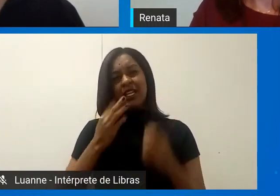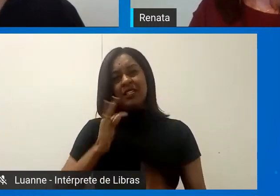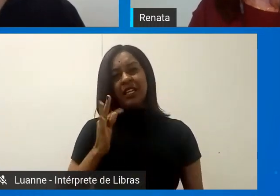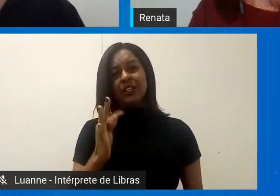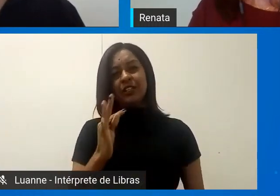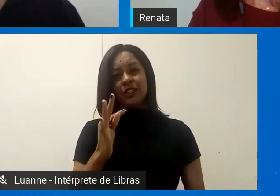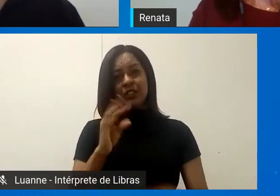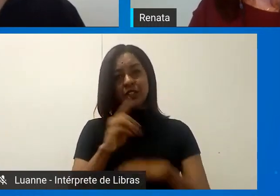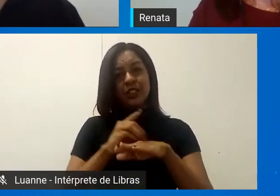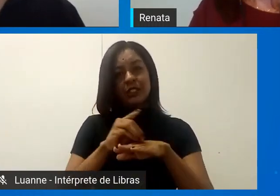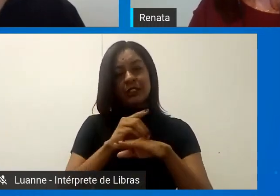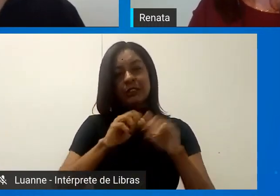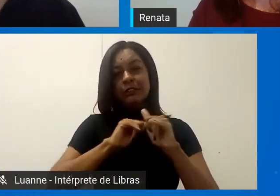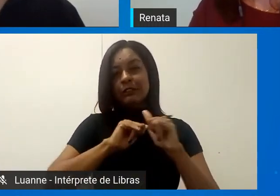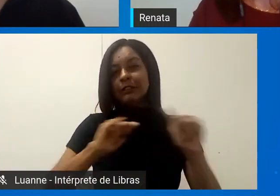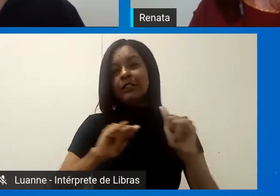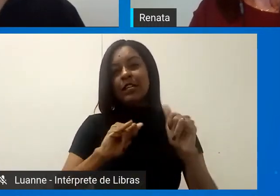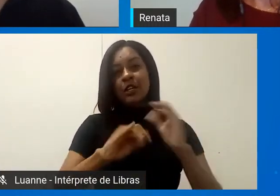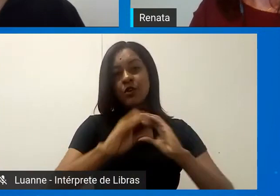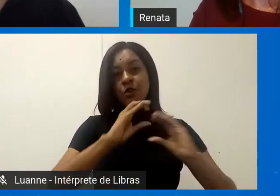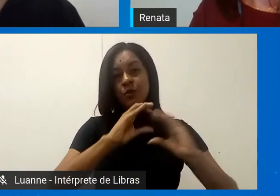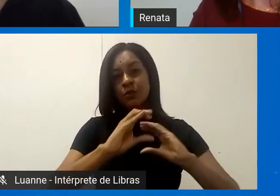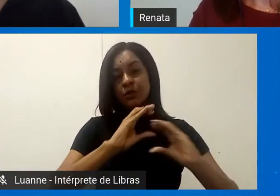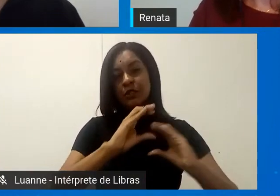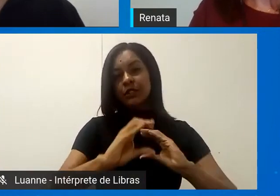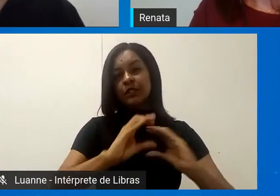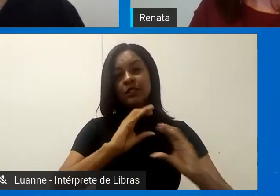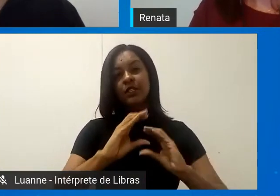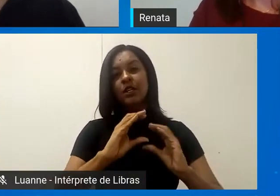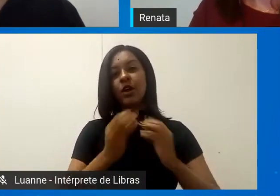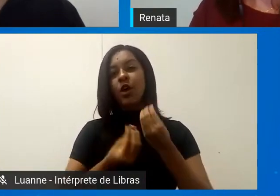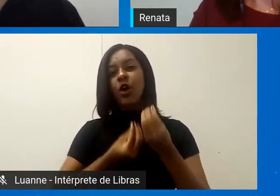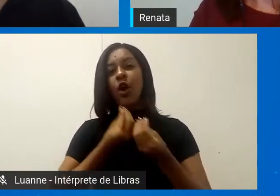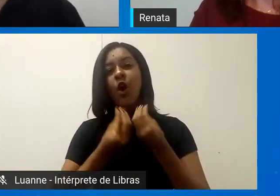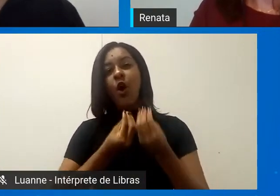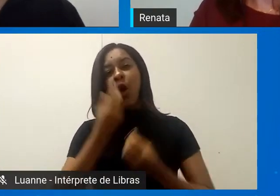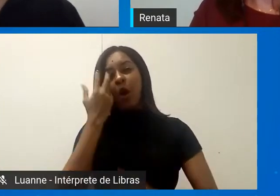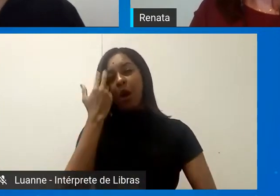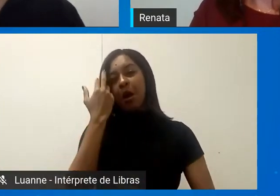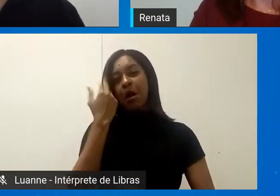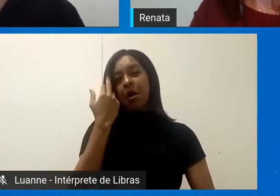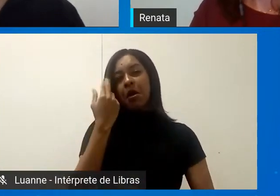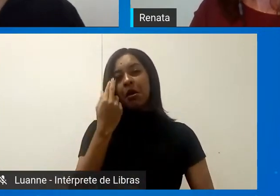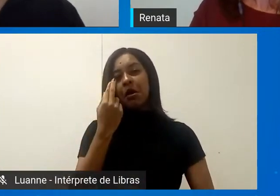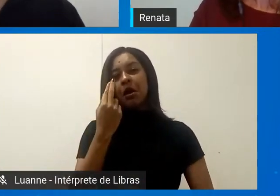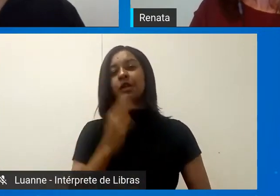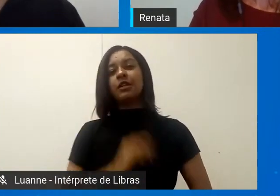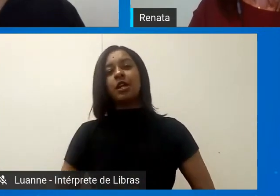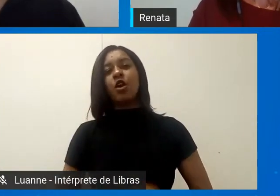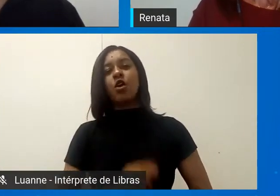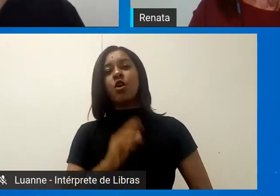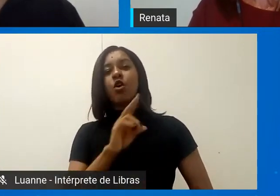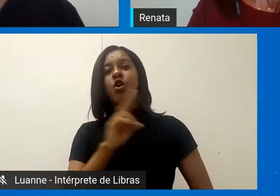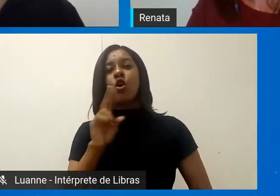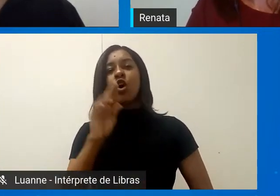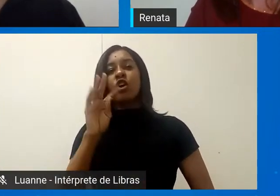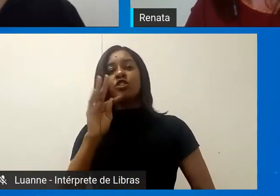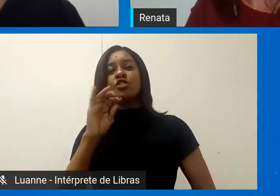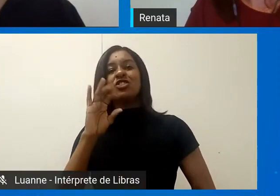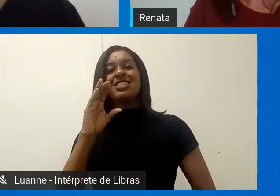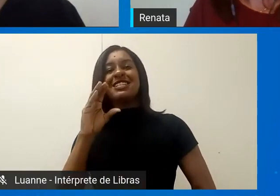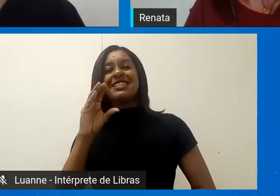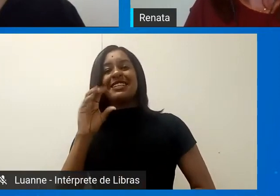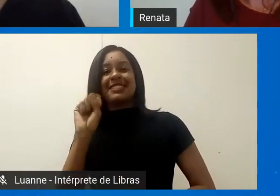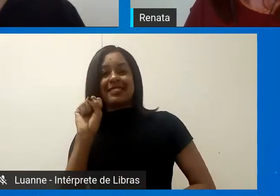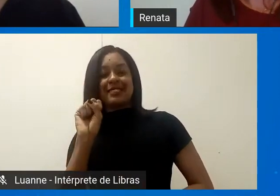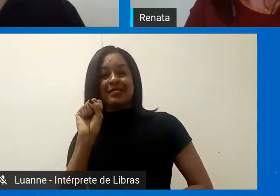comunicação comumente também conhecida como fedix pelas siglas iniciais mas o que significa